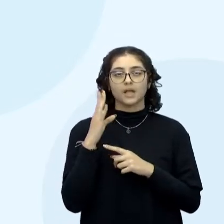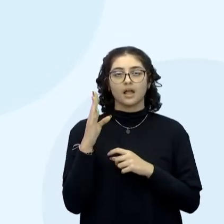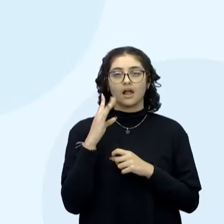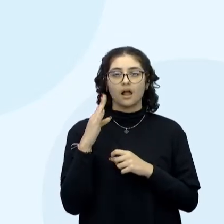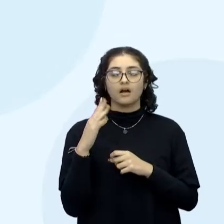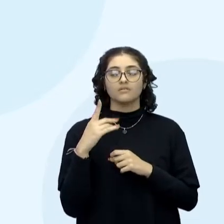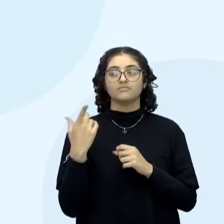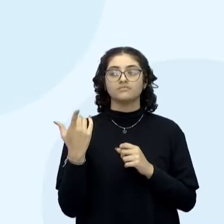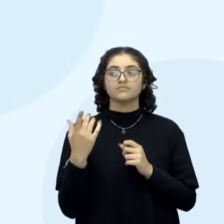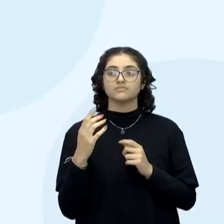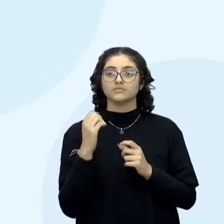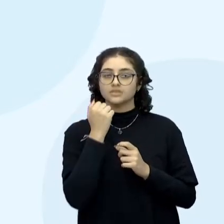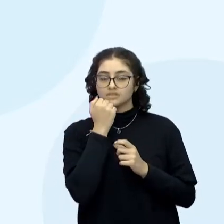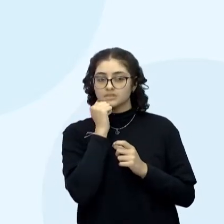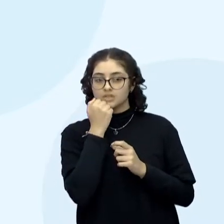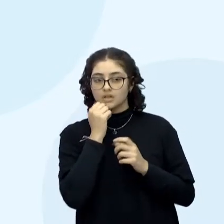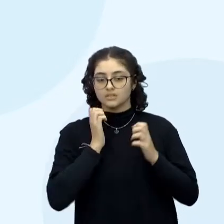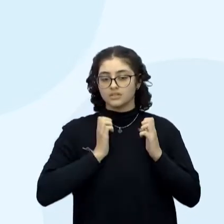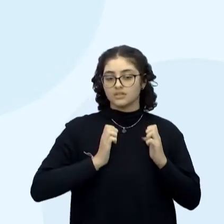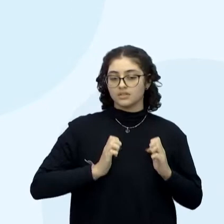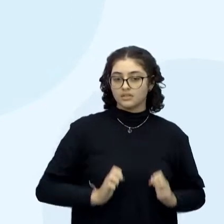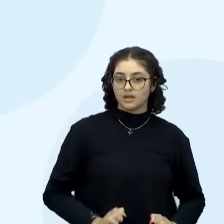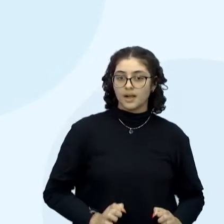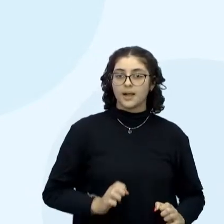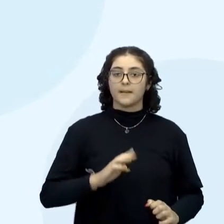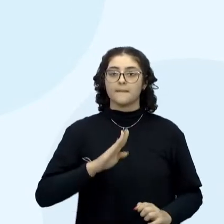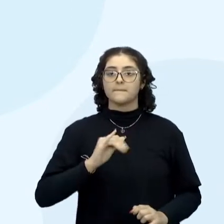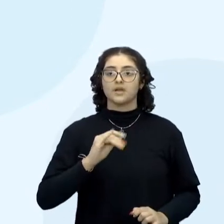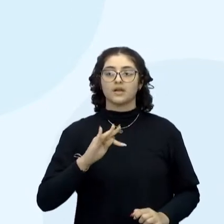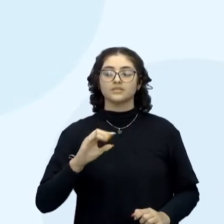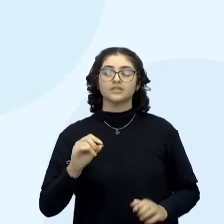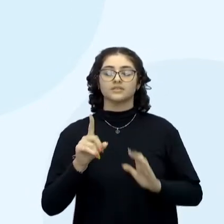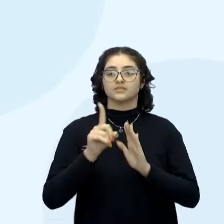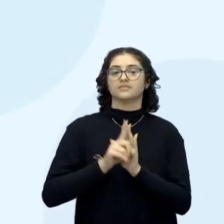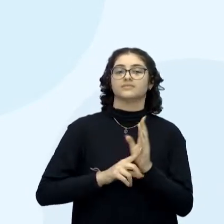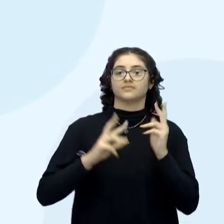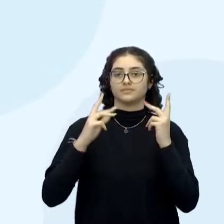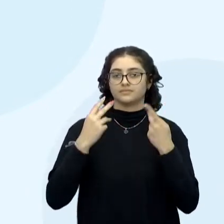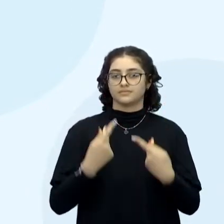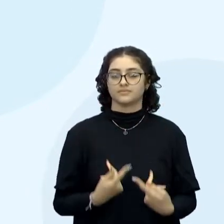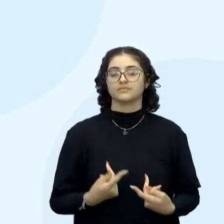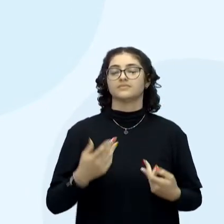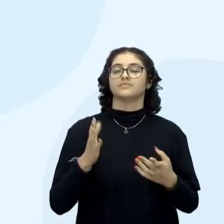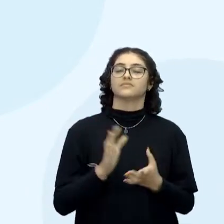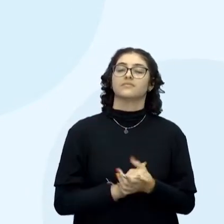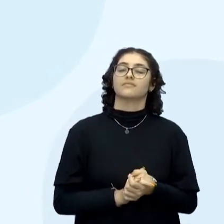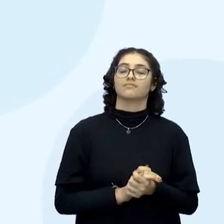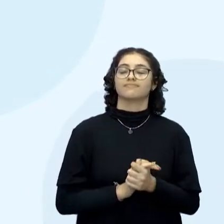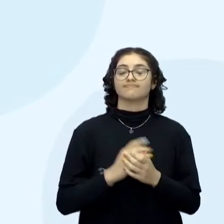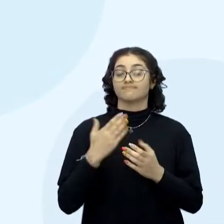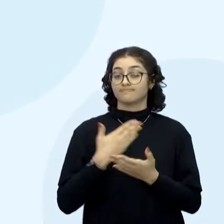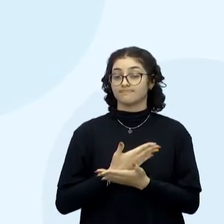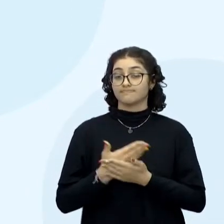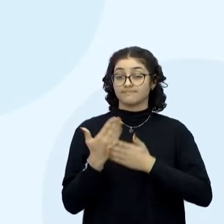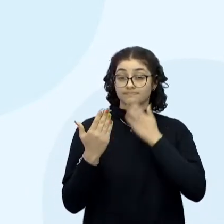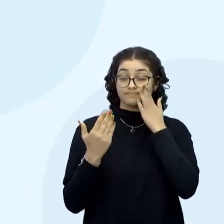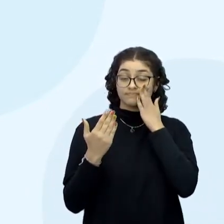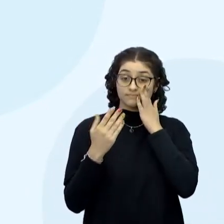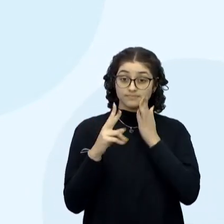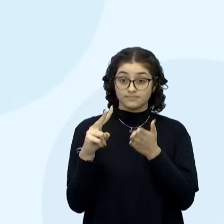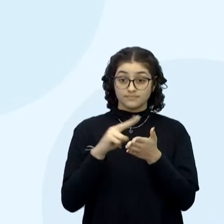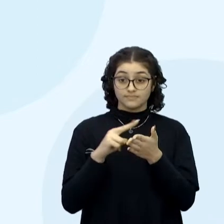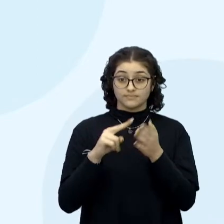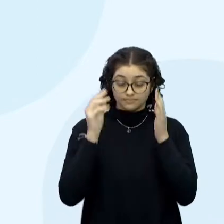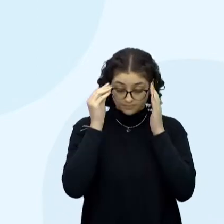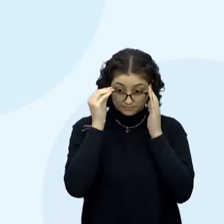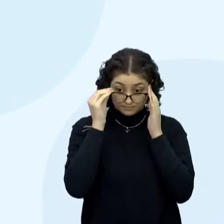entre ciência, ética e bioética e direitos humanos. Bem, então, a gente vai começar a fazer a leitura aqui